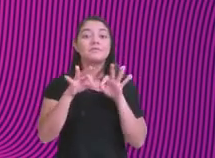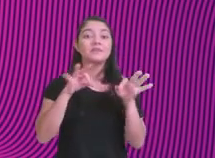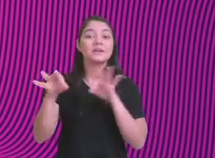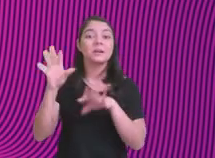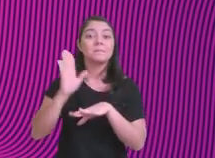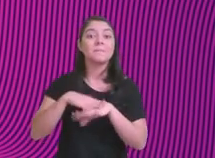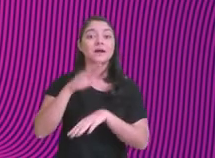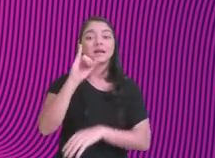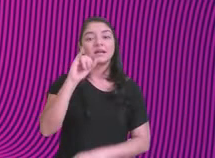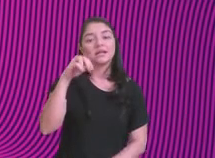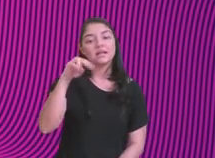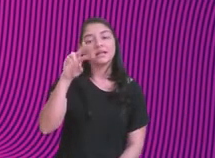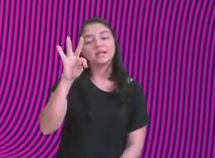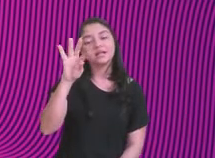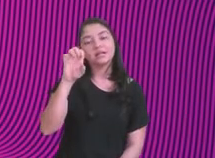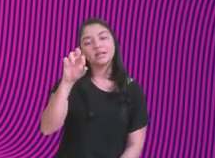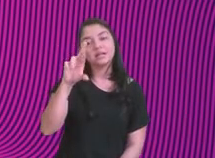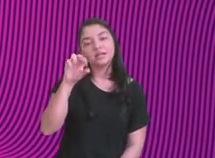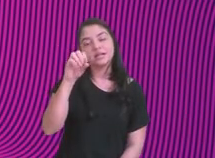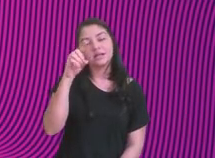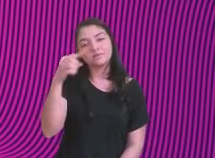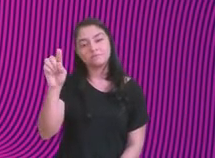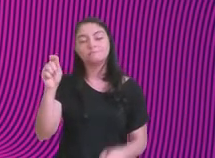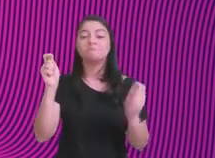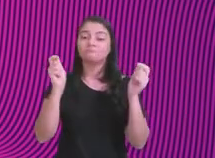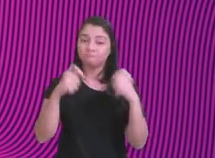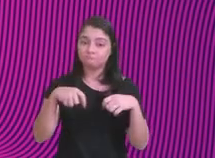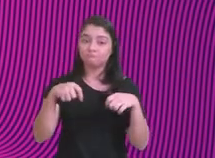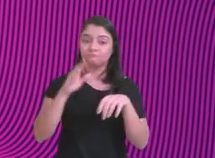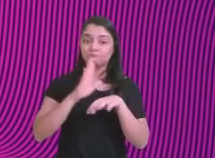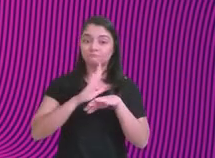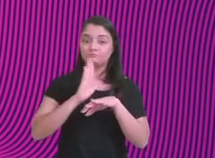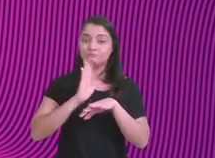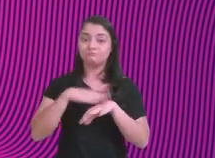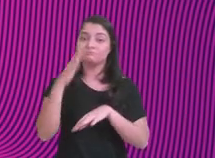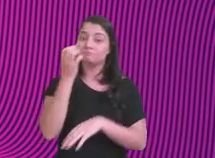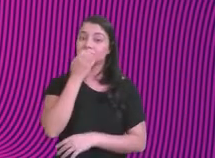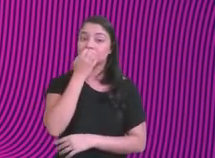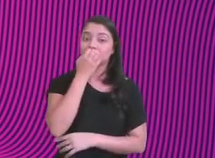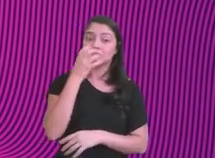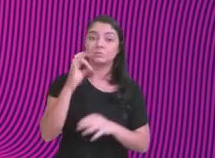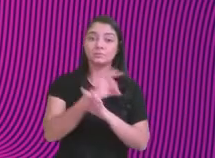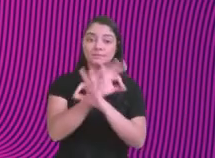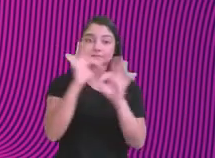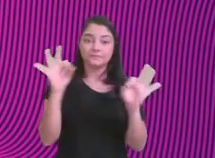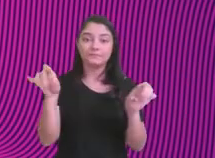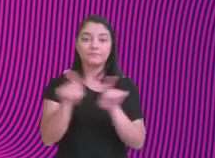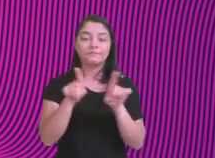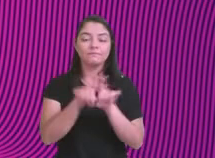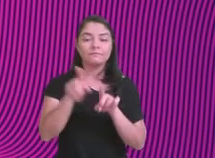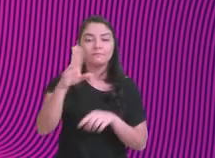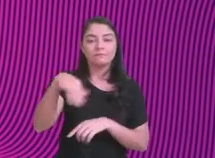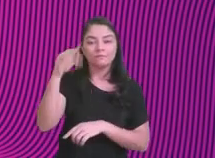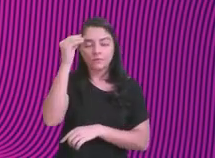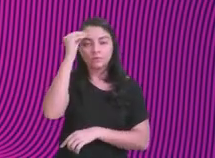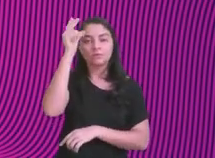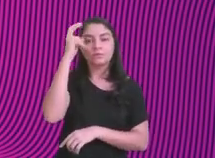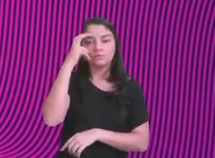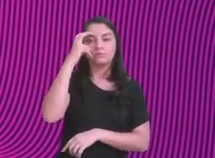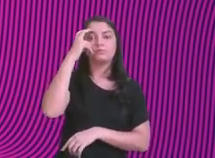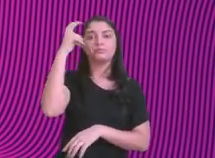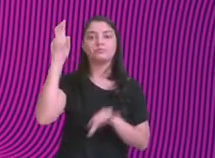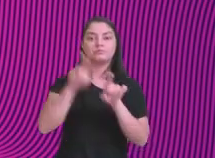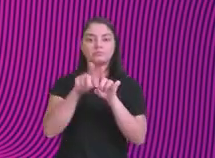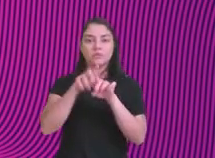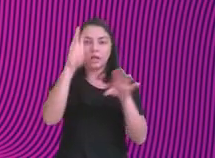com remoto ou auxílio remoto de alguém que tenha maior expertise, né, até para melhorar a curva de